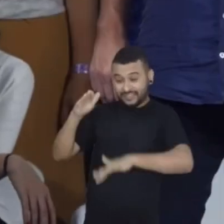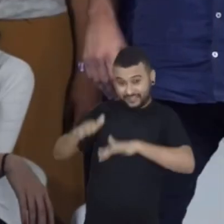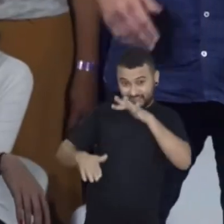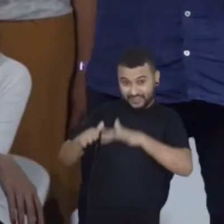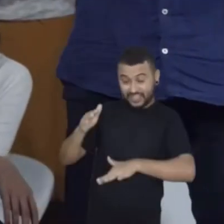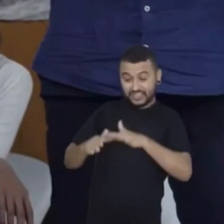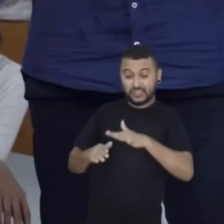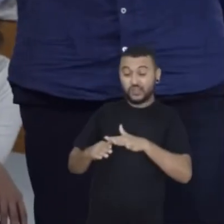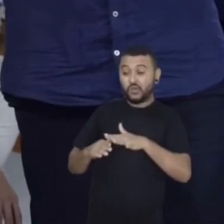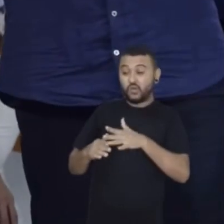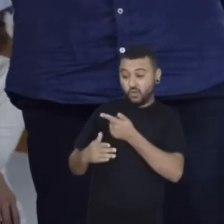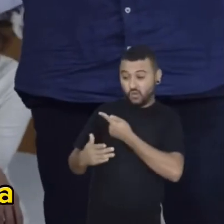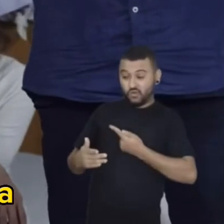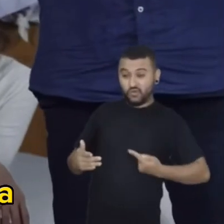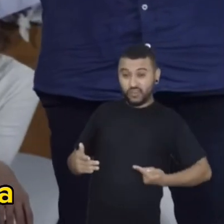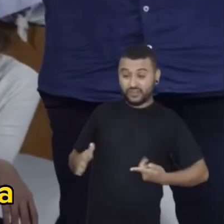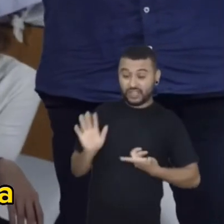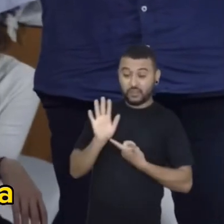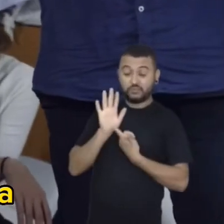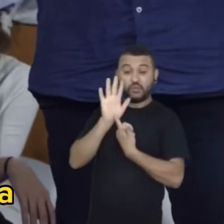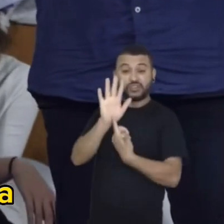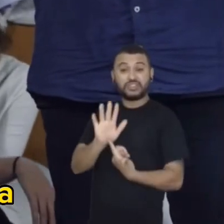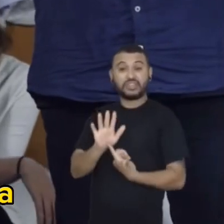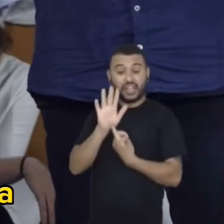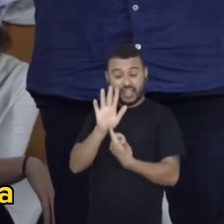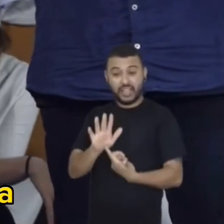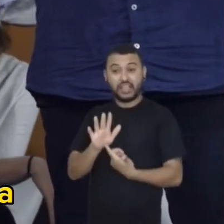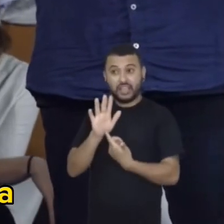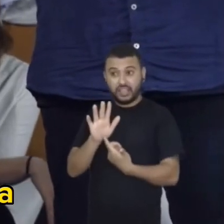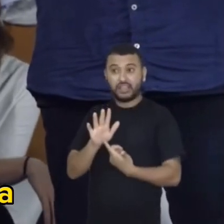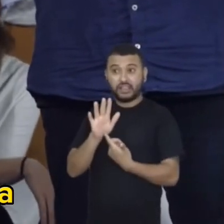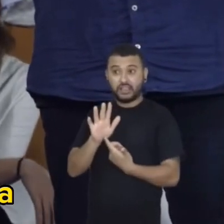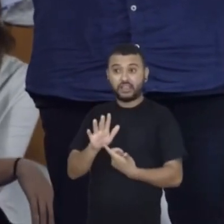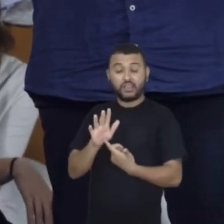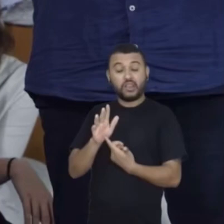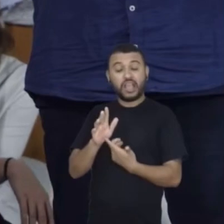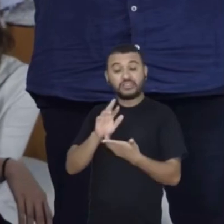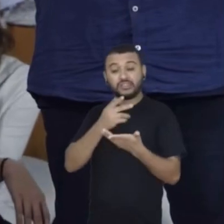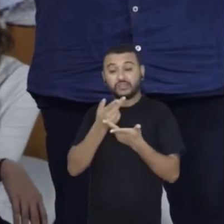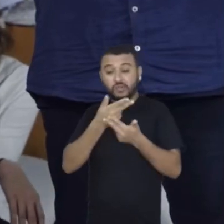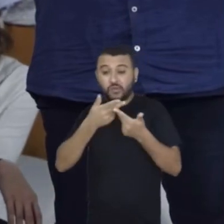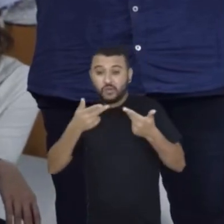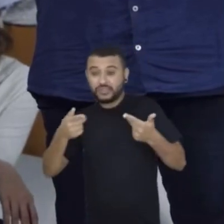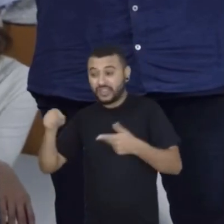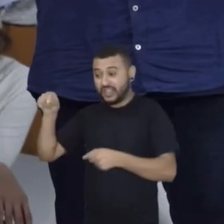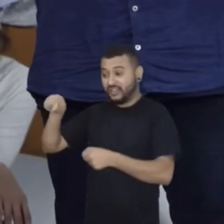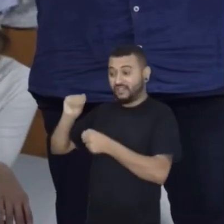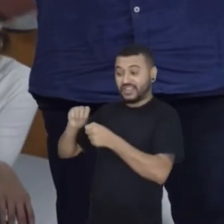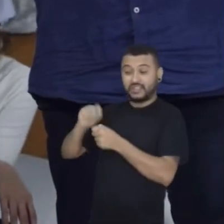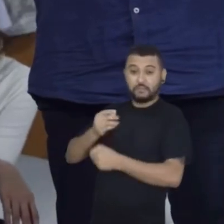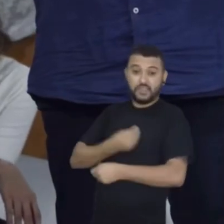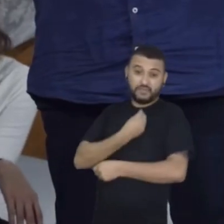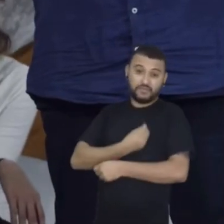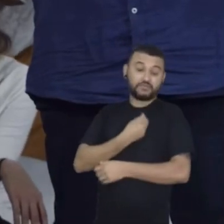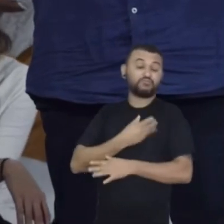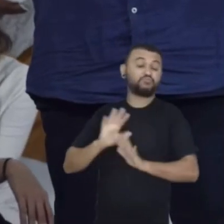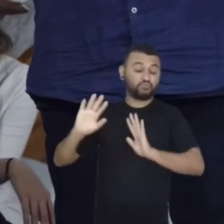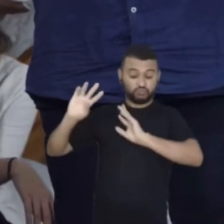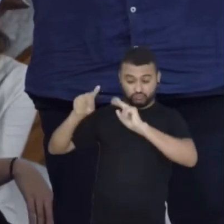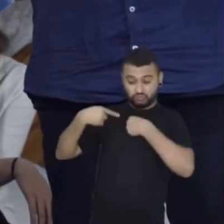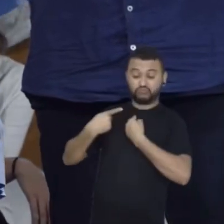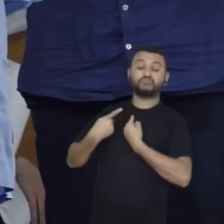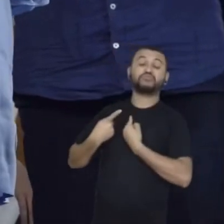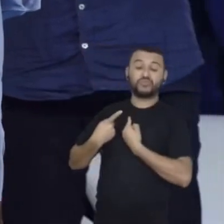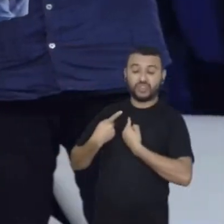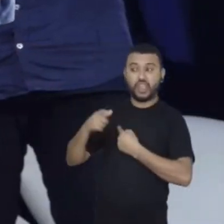que devolver e me pagar os prejuízos que eles causaram na minha vida. Eles sabiam,